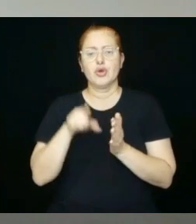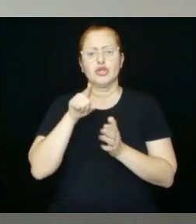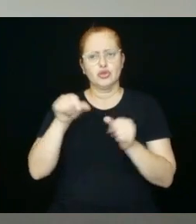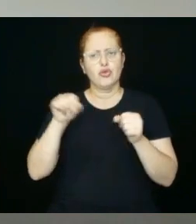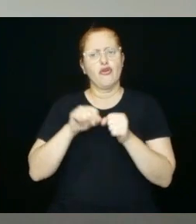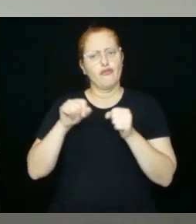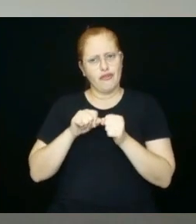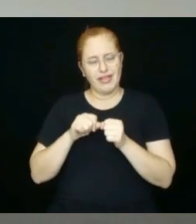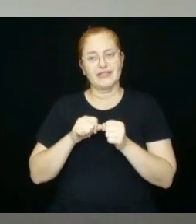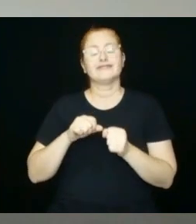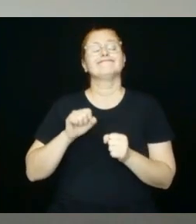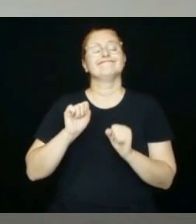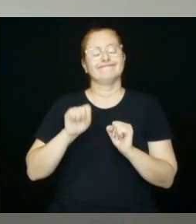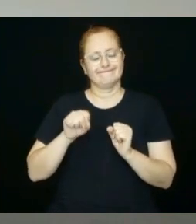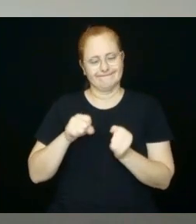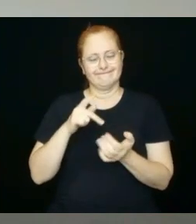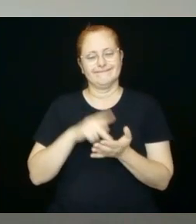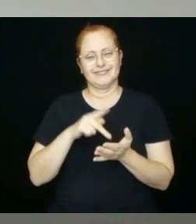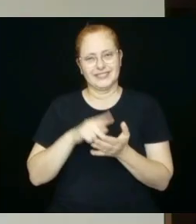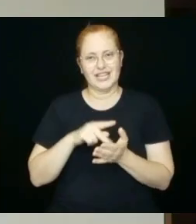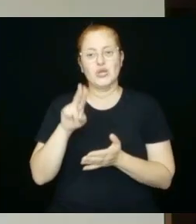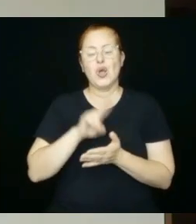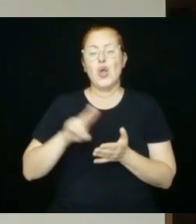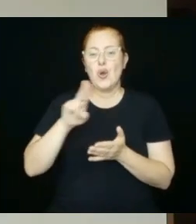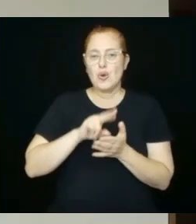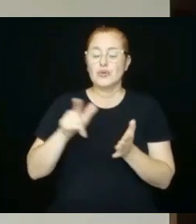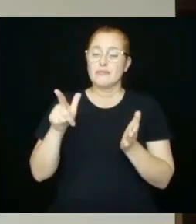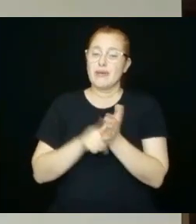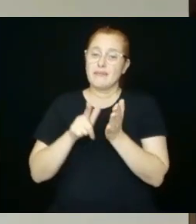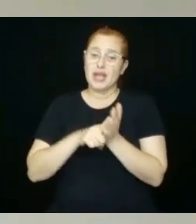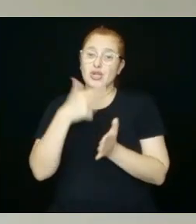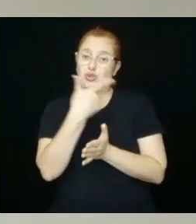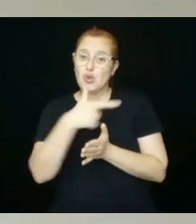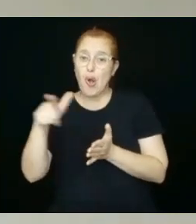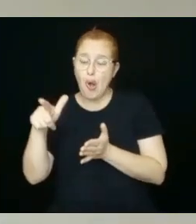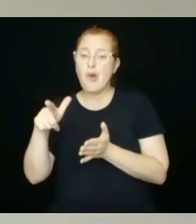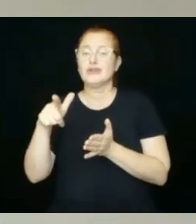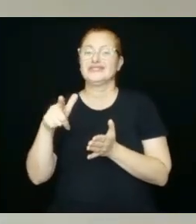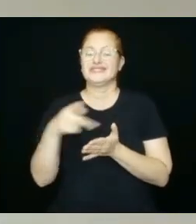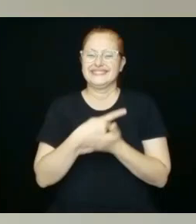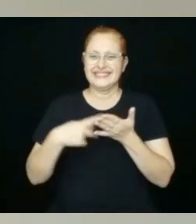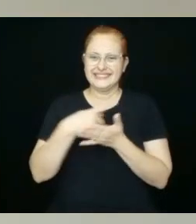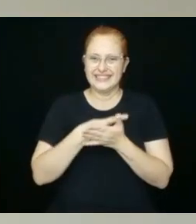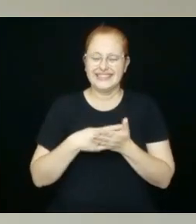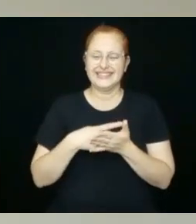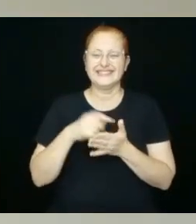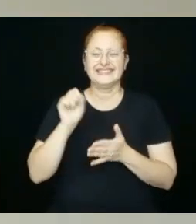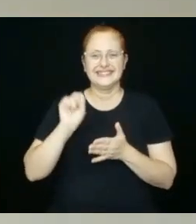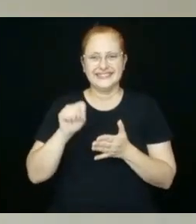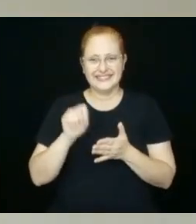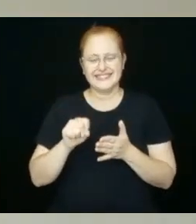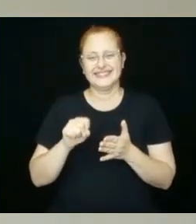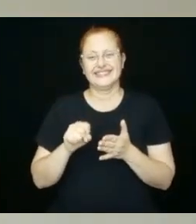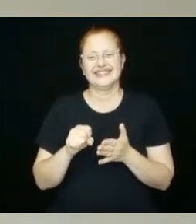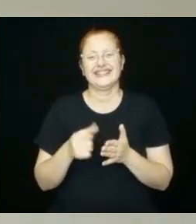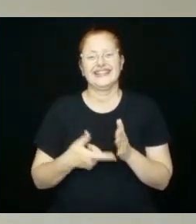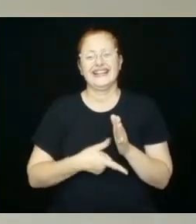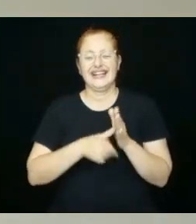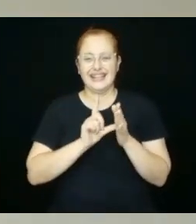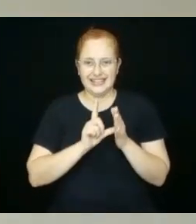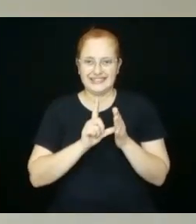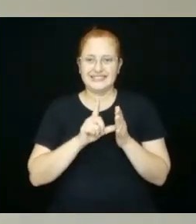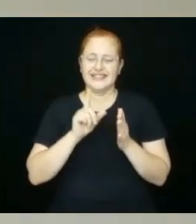mesmo fizeste, né? É verdade. Usando papéis Exato. de outros desenhos, né? Aqueles papéis são exemplos, assim. Eram ex-desenhos. Que